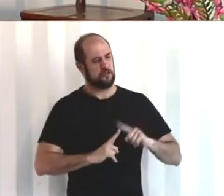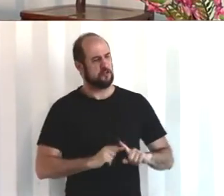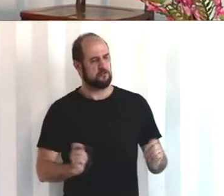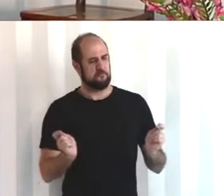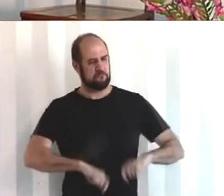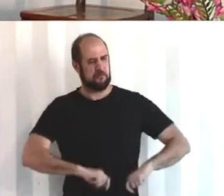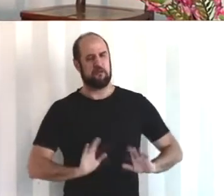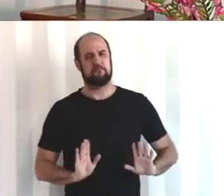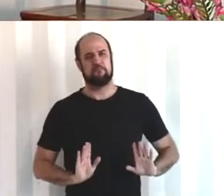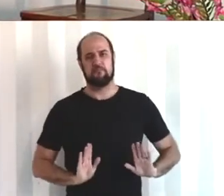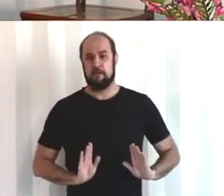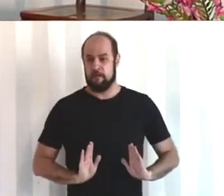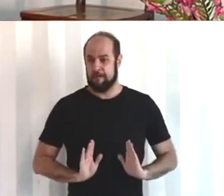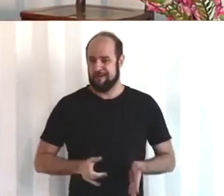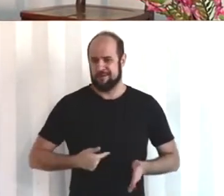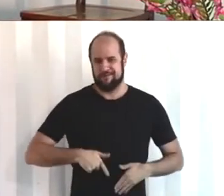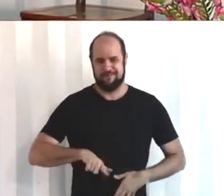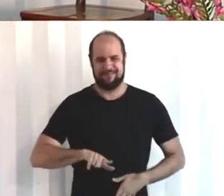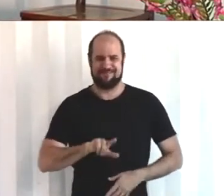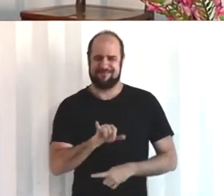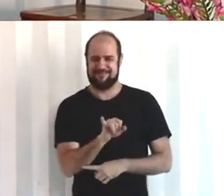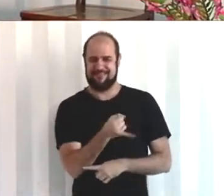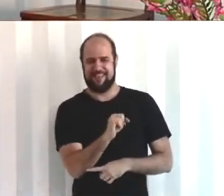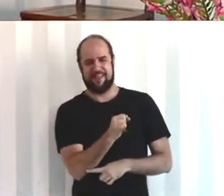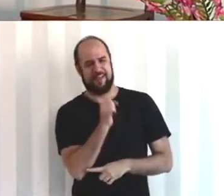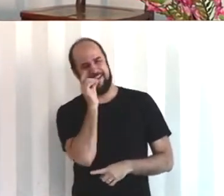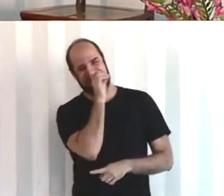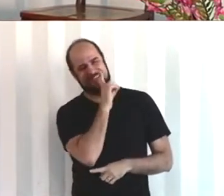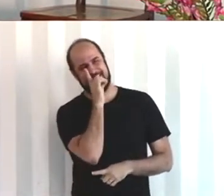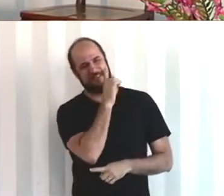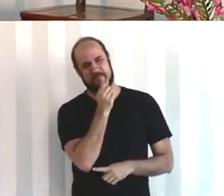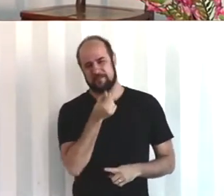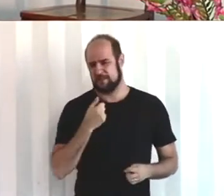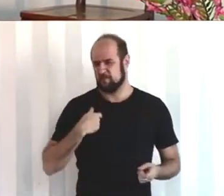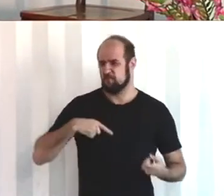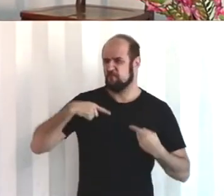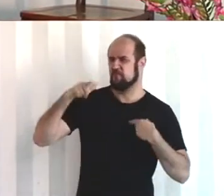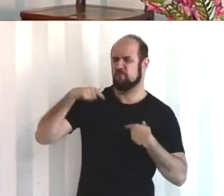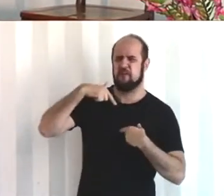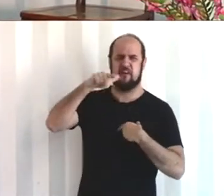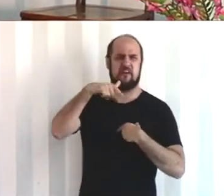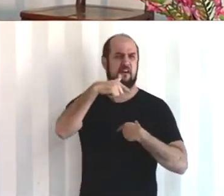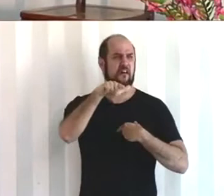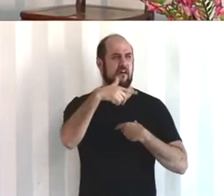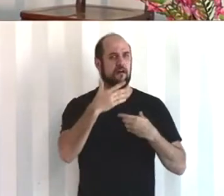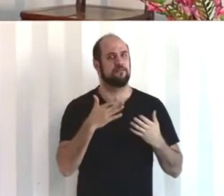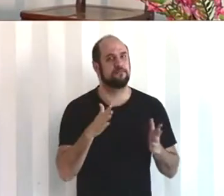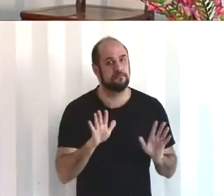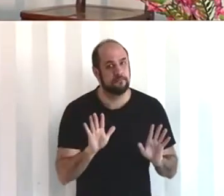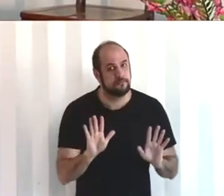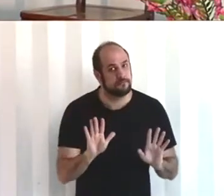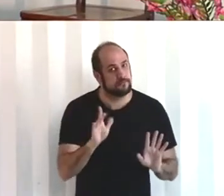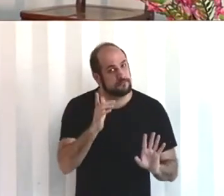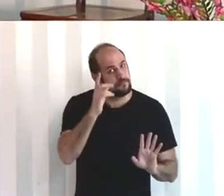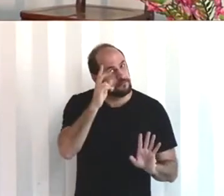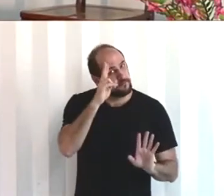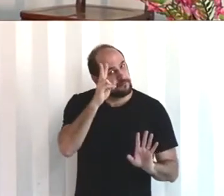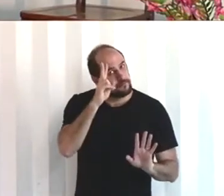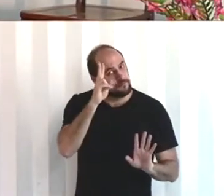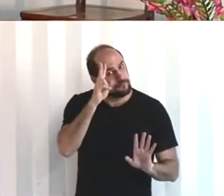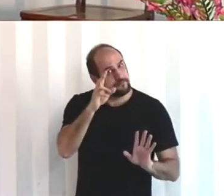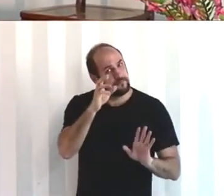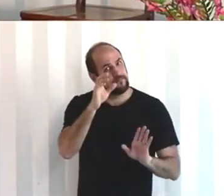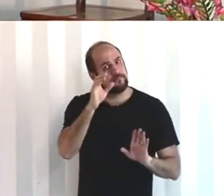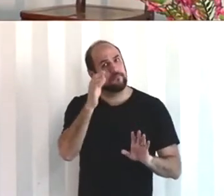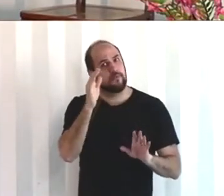agora eu vou aproveitar o domingo, vou fazer várias coisas. Mas aí você precisa lembrar de 1 Coríntios 10,